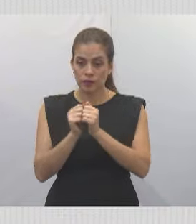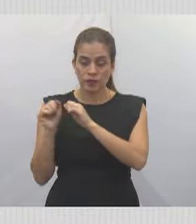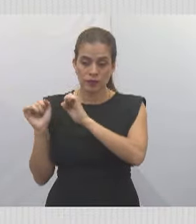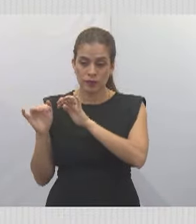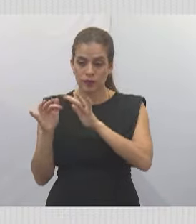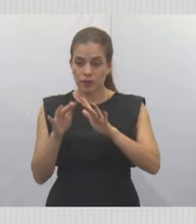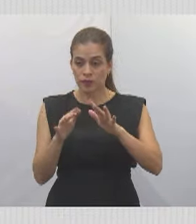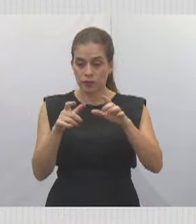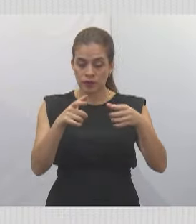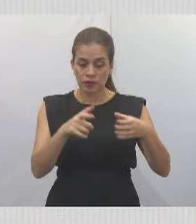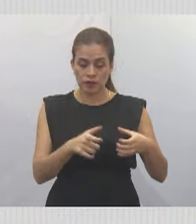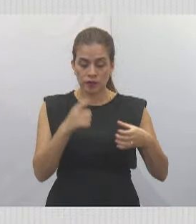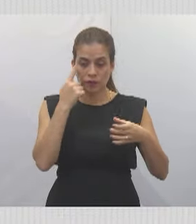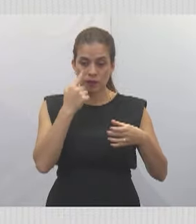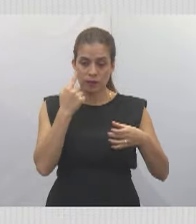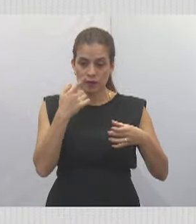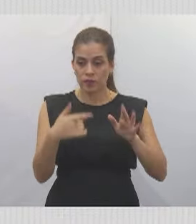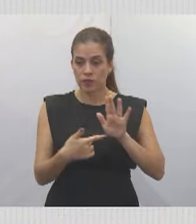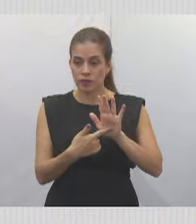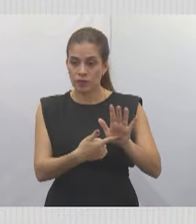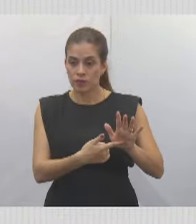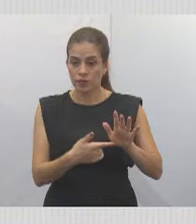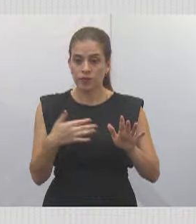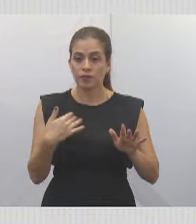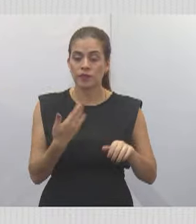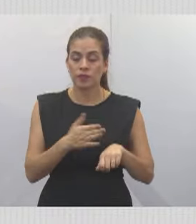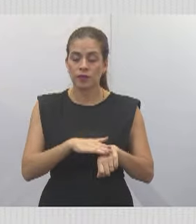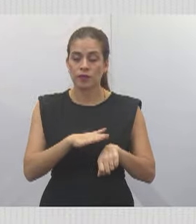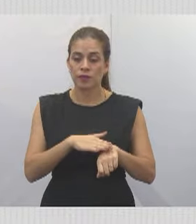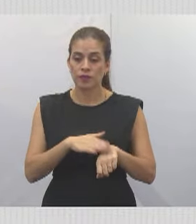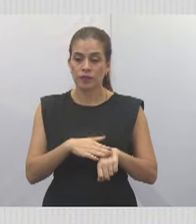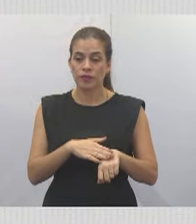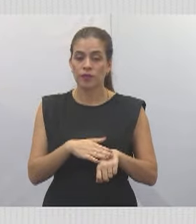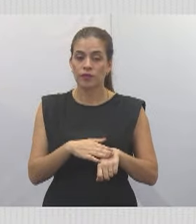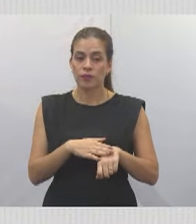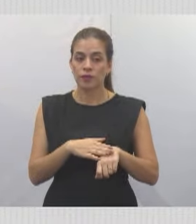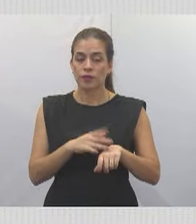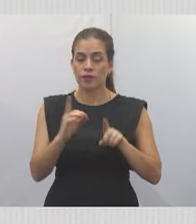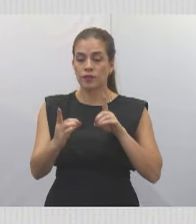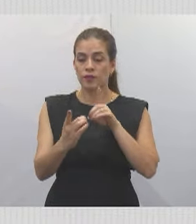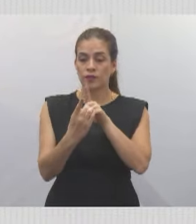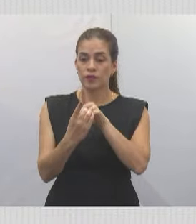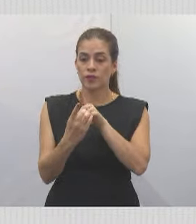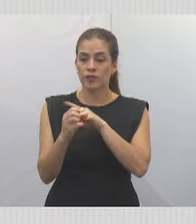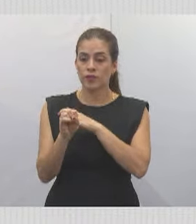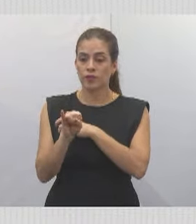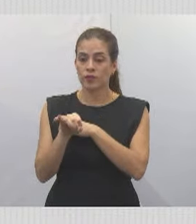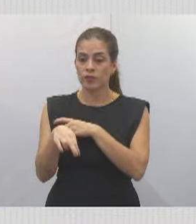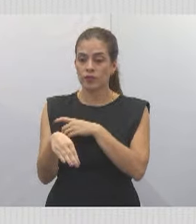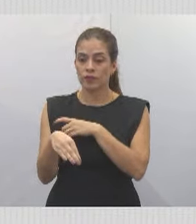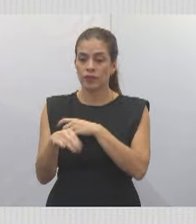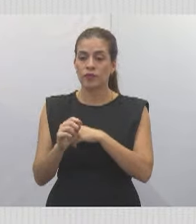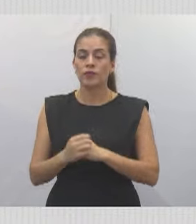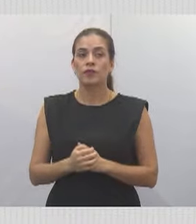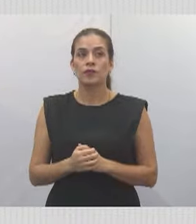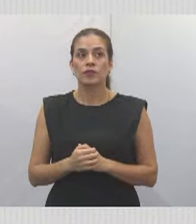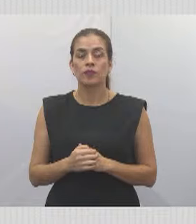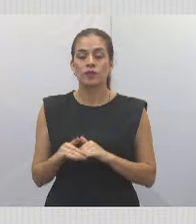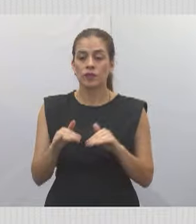o centro oftalmológico que a gente vem realizando atendimento no SIM, a gente conseguiu equilibrar a